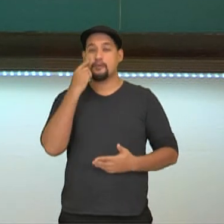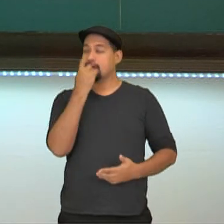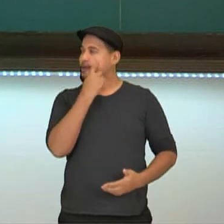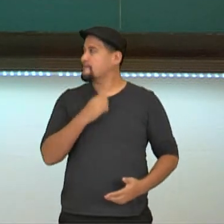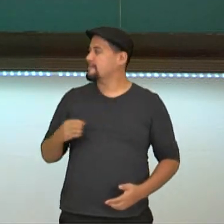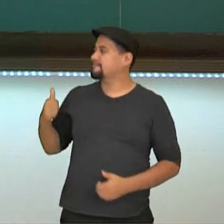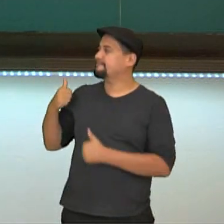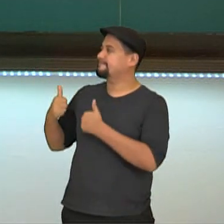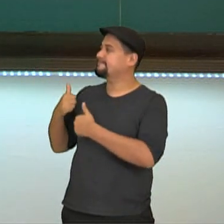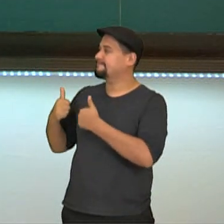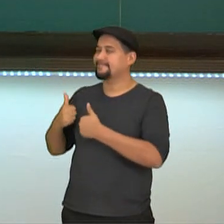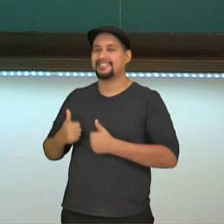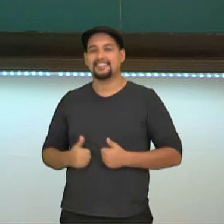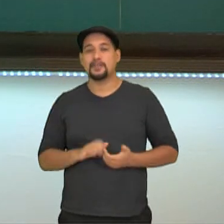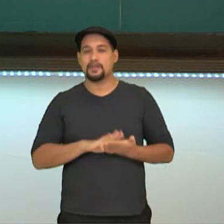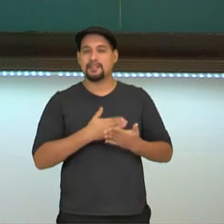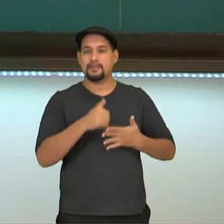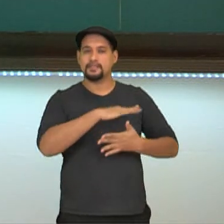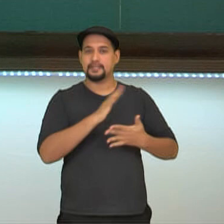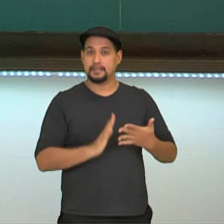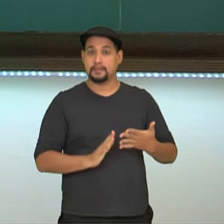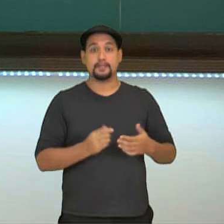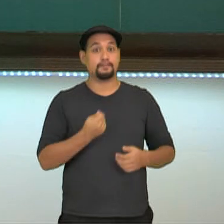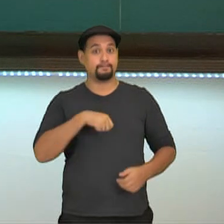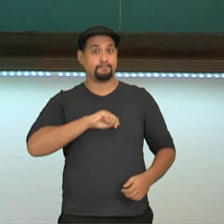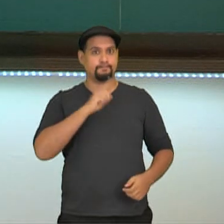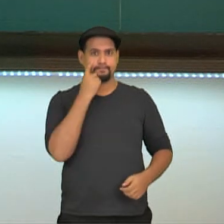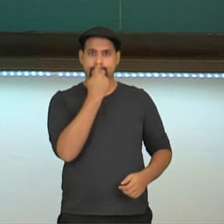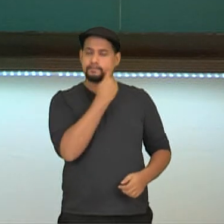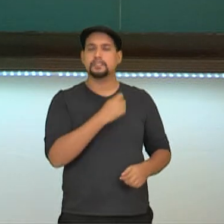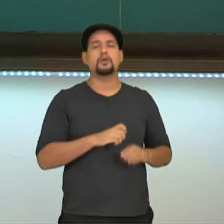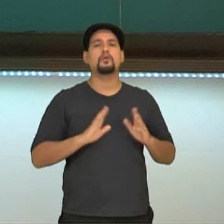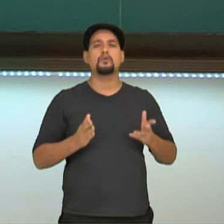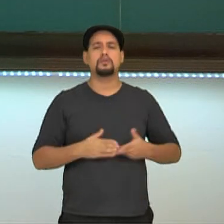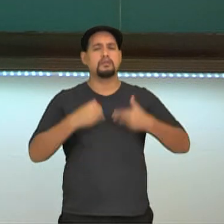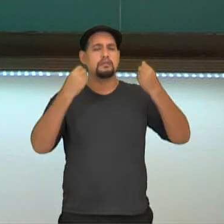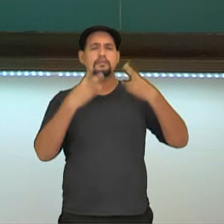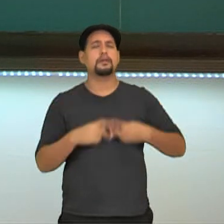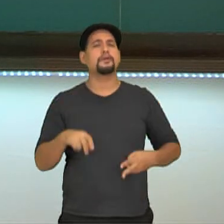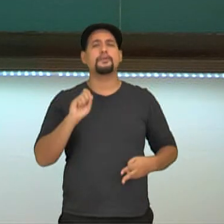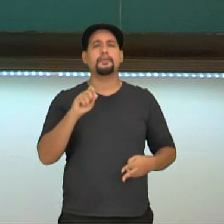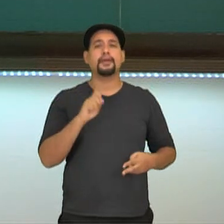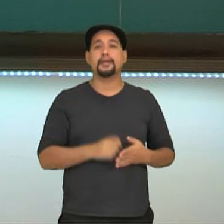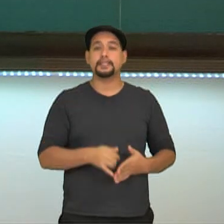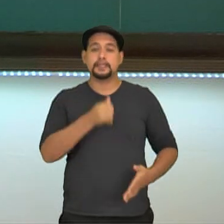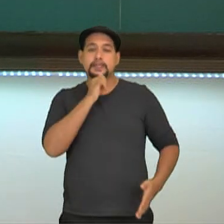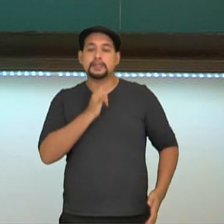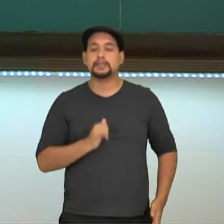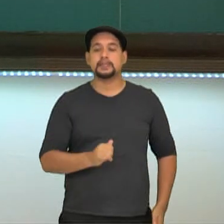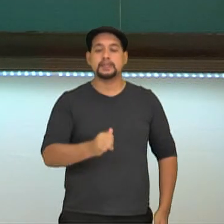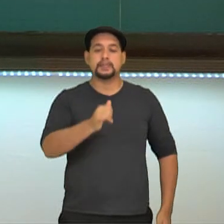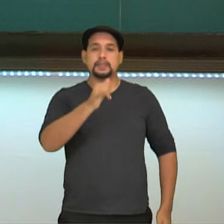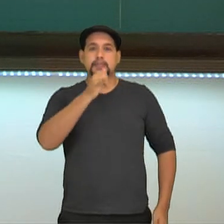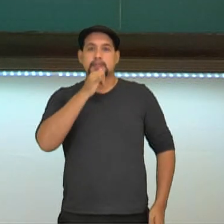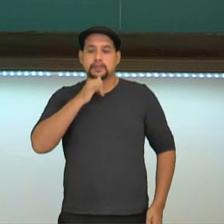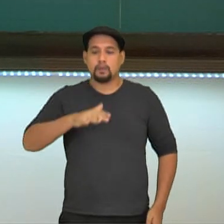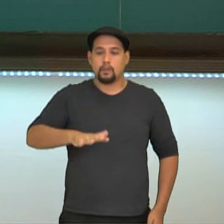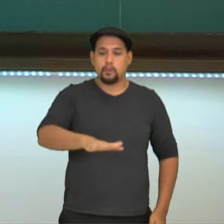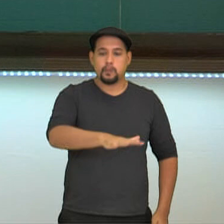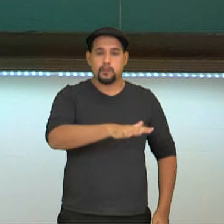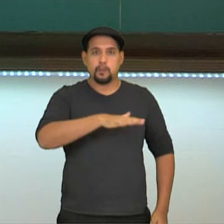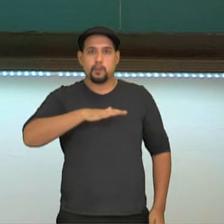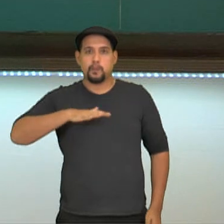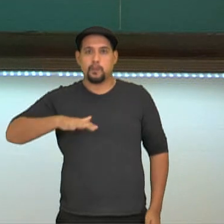intérprete. Hoje a aula é sobre campo elétrico uniforme, tá? Esse